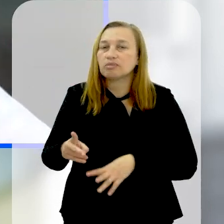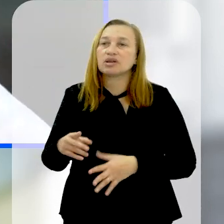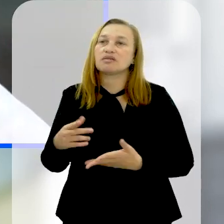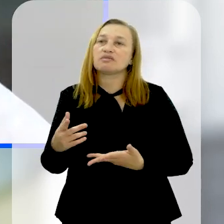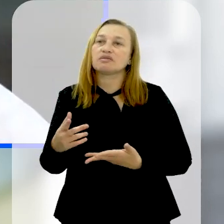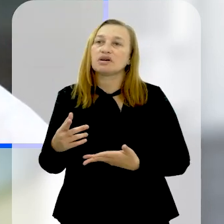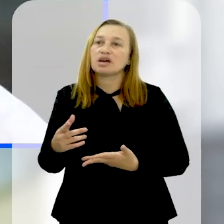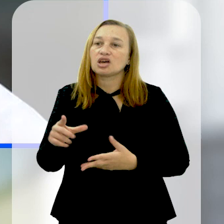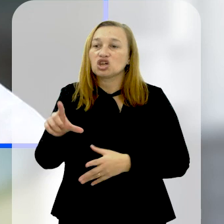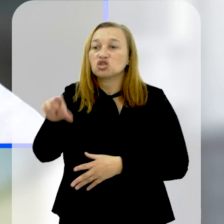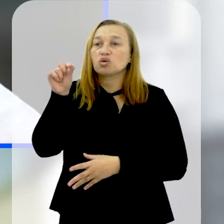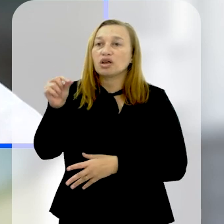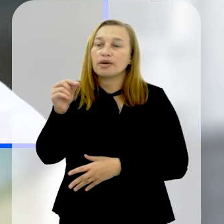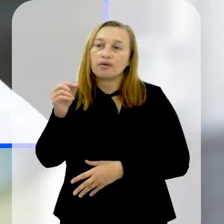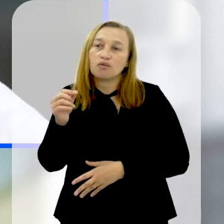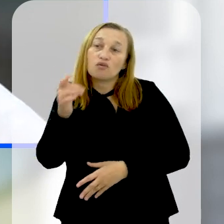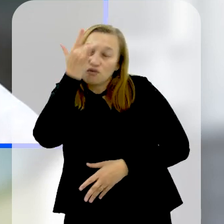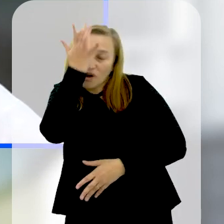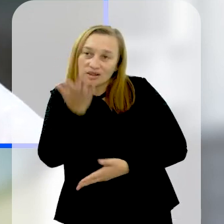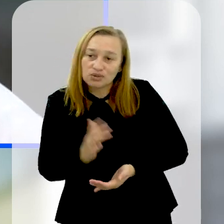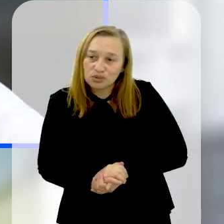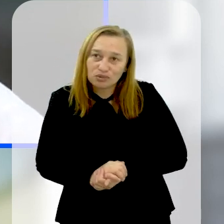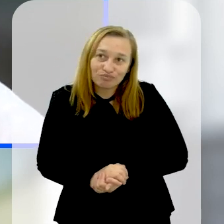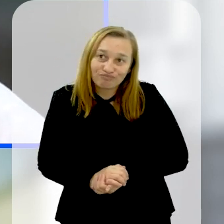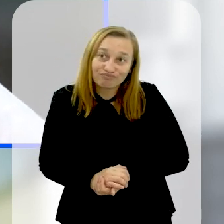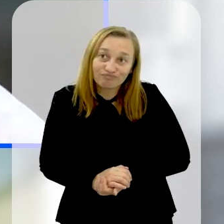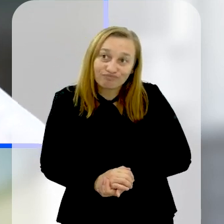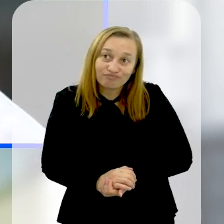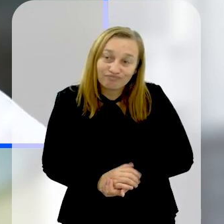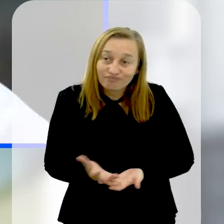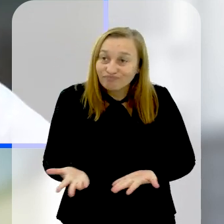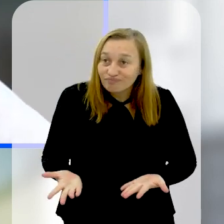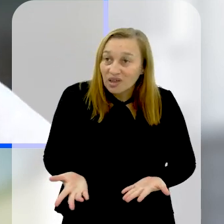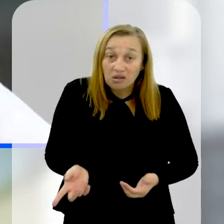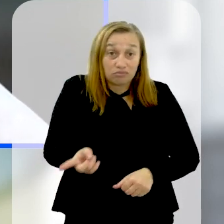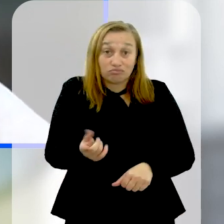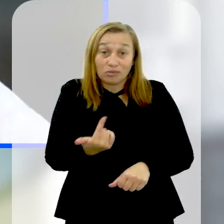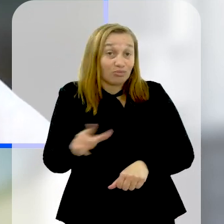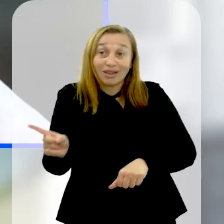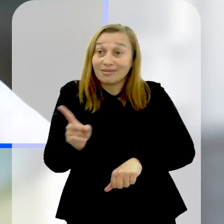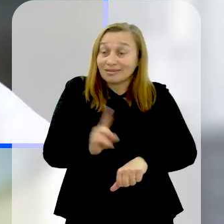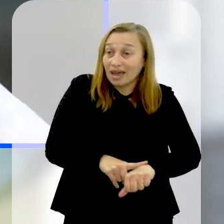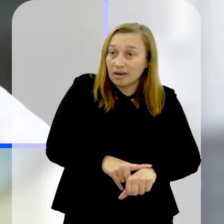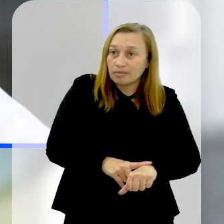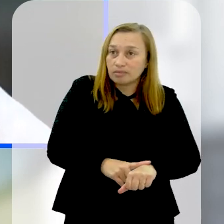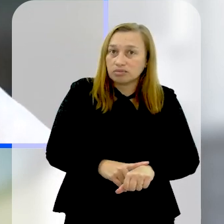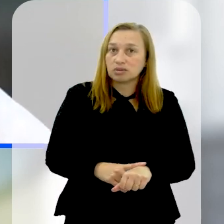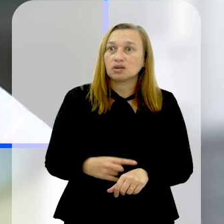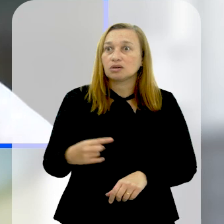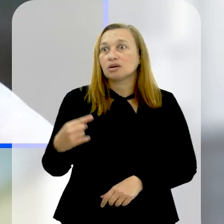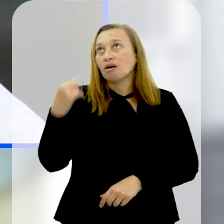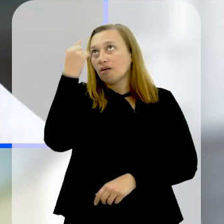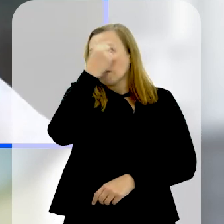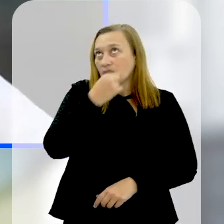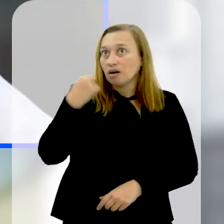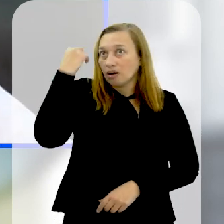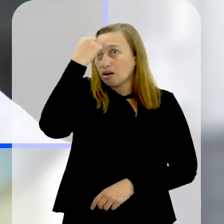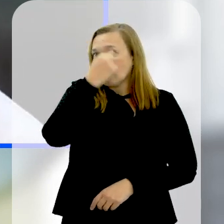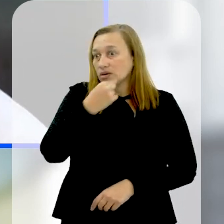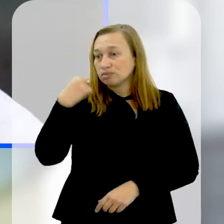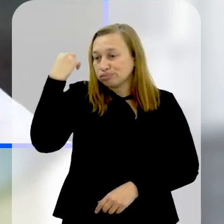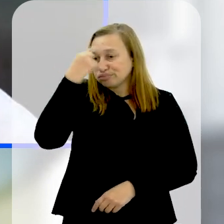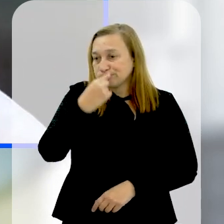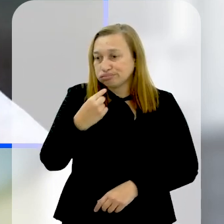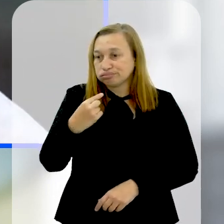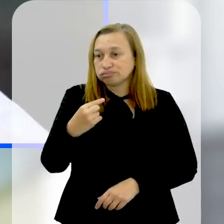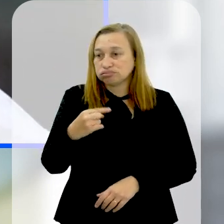sempre vai priorizar o prático. Ela já não tem tempo para nada. Já pega horas de trânsito no Rio de